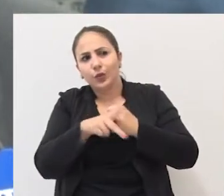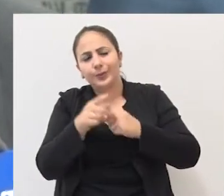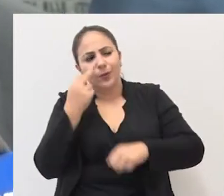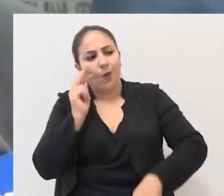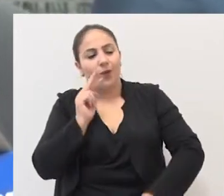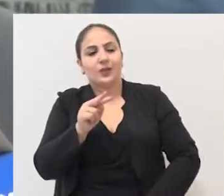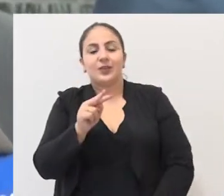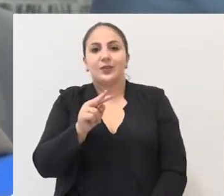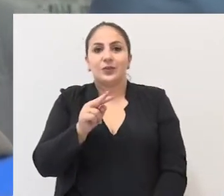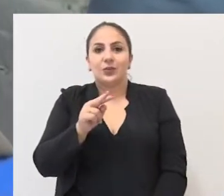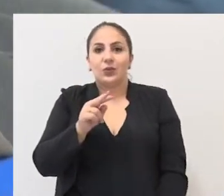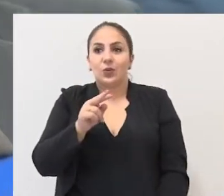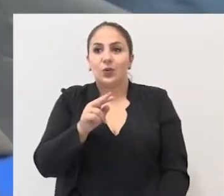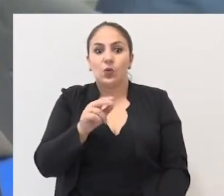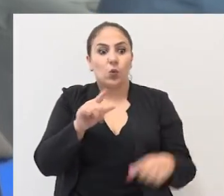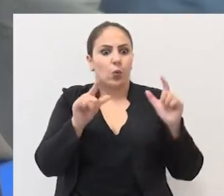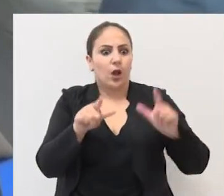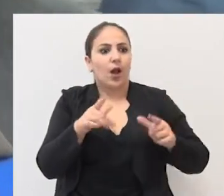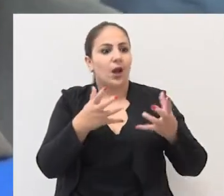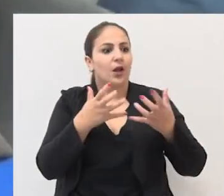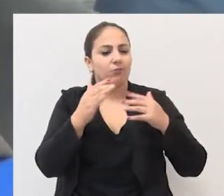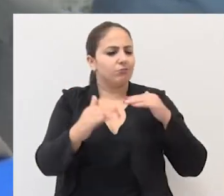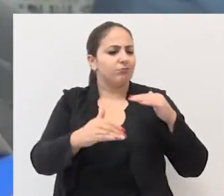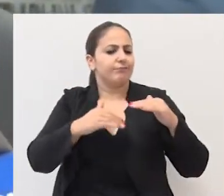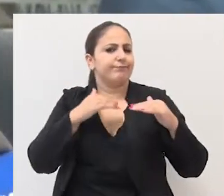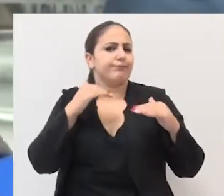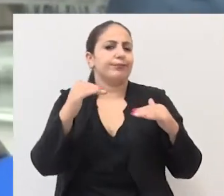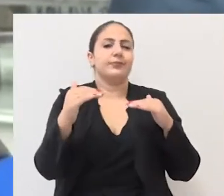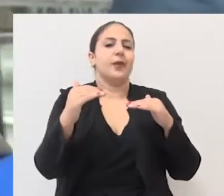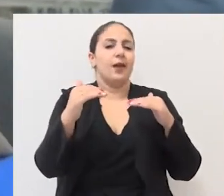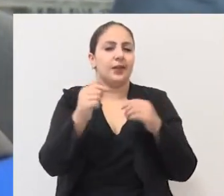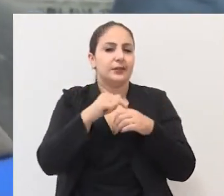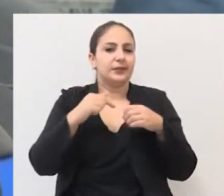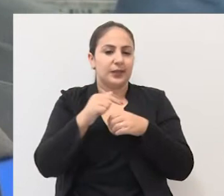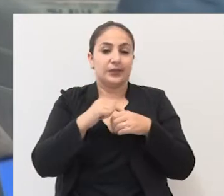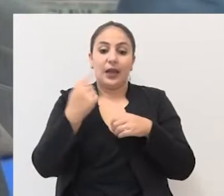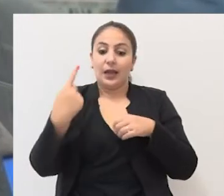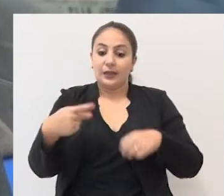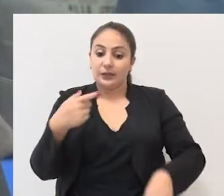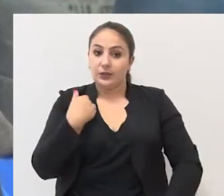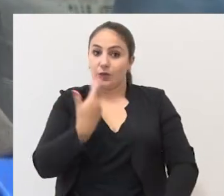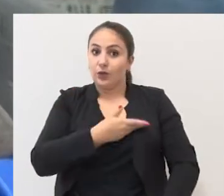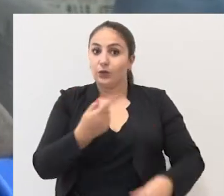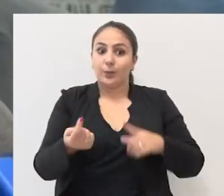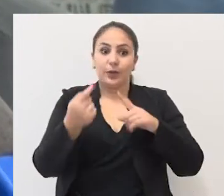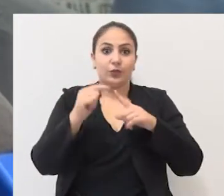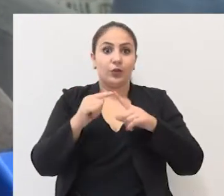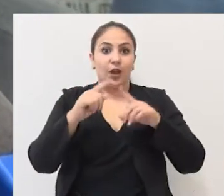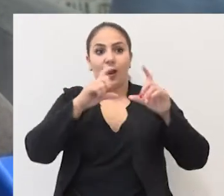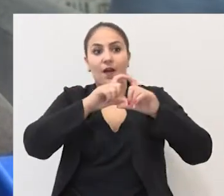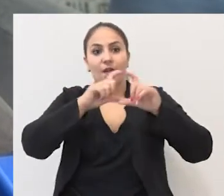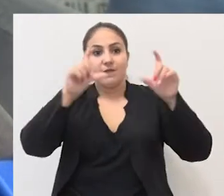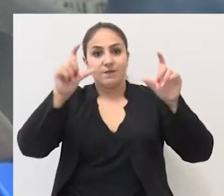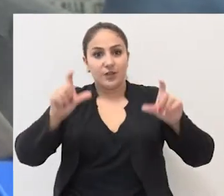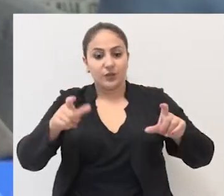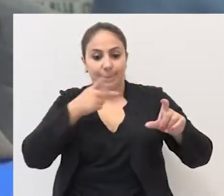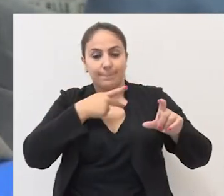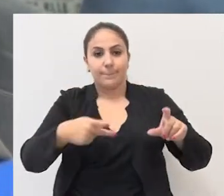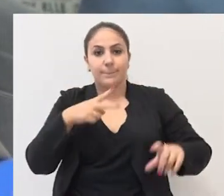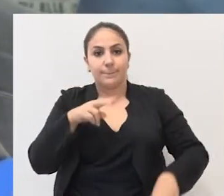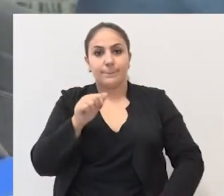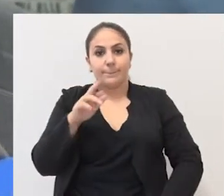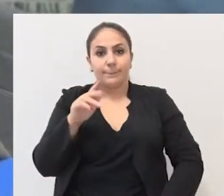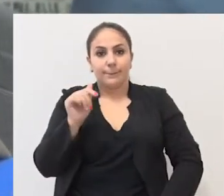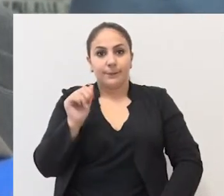vezes esse empreendimento ele acaba querendo se sobrepor, né, à cidade. Aqui, na fachada para Presidente Vargas, eu